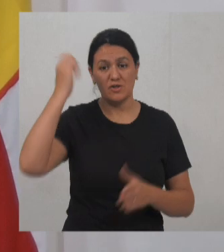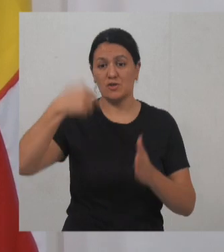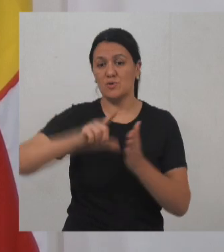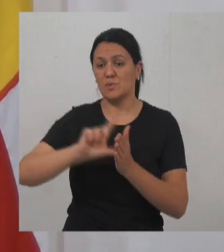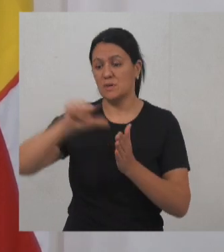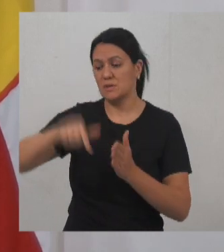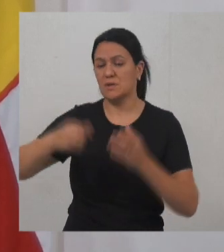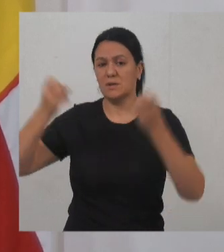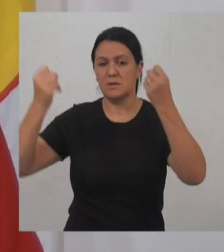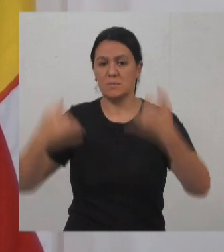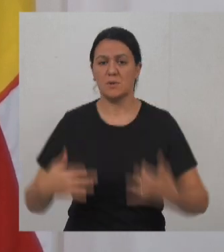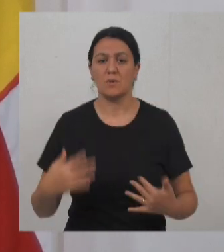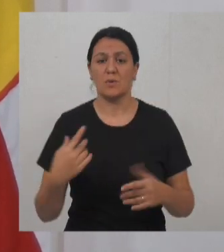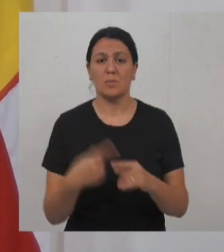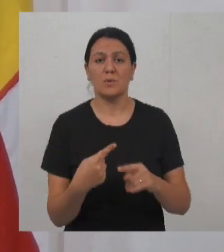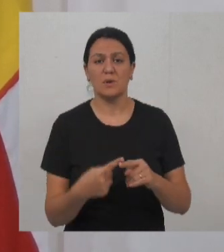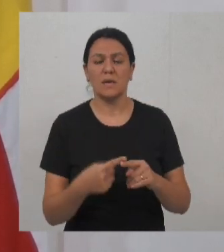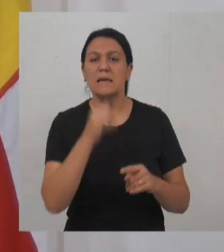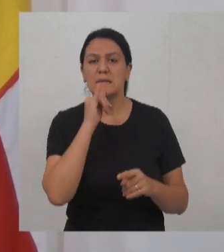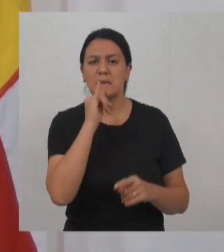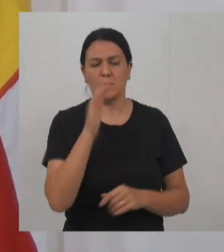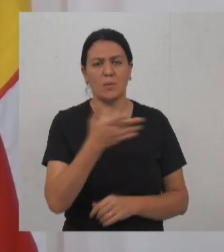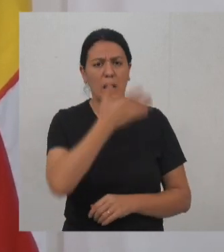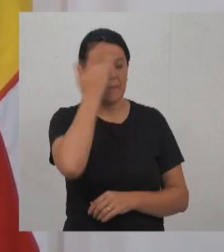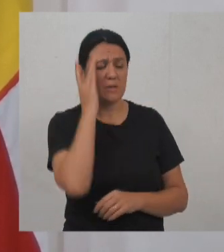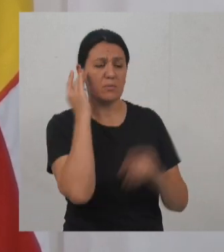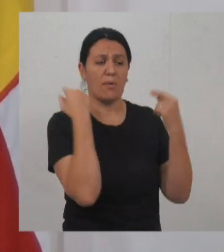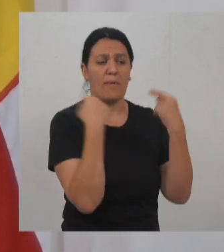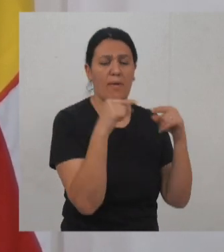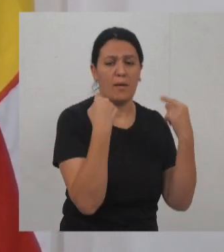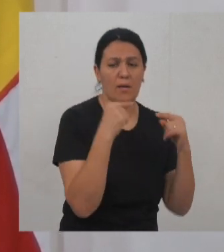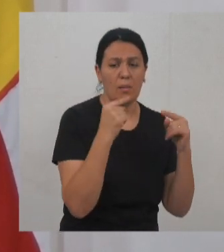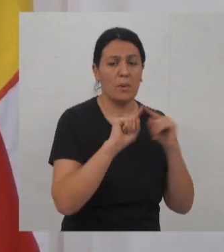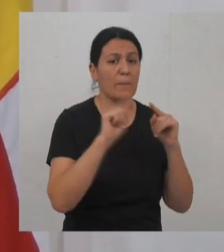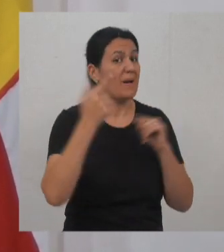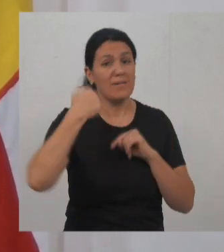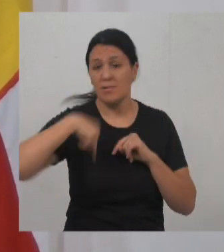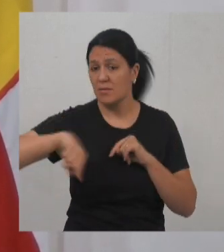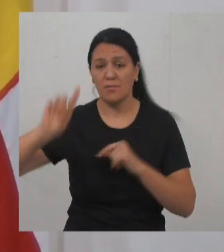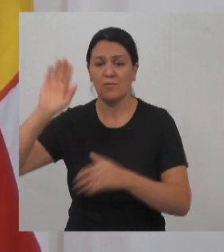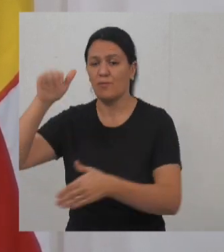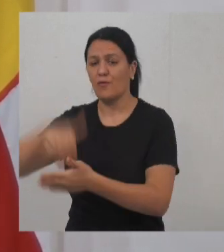A pessoa reclama, mas não foi a responsável pelos seus